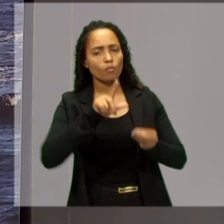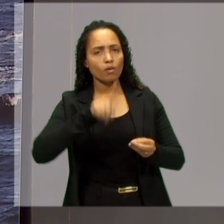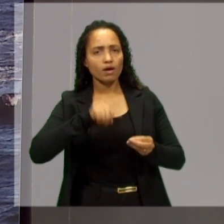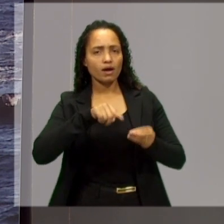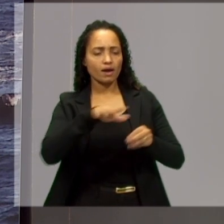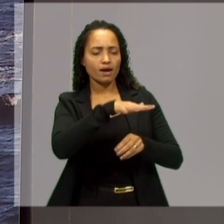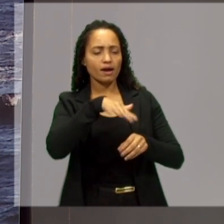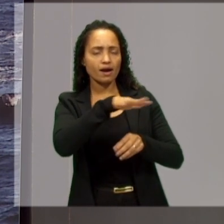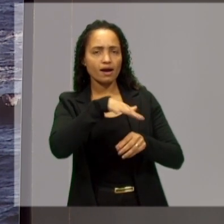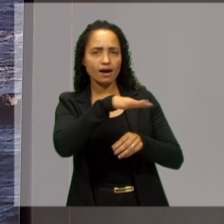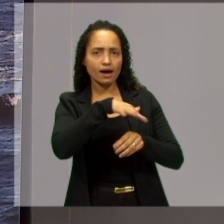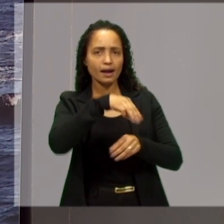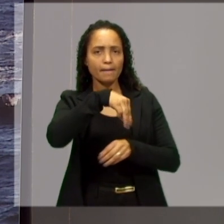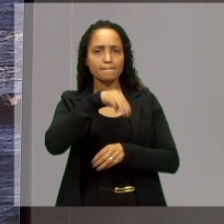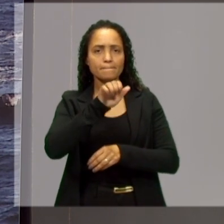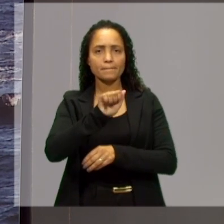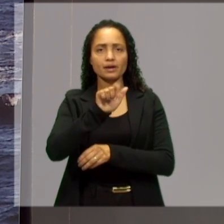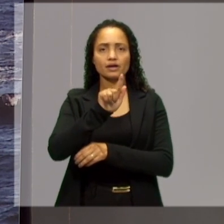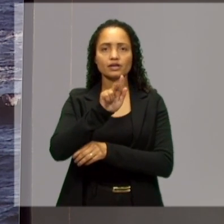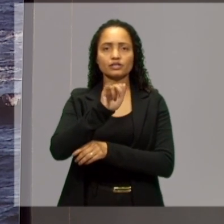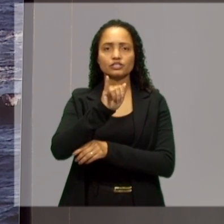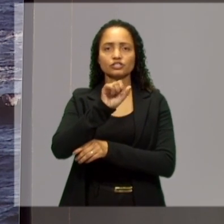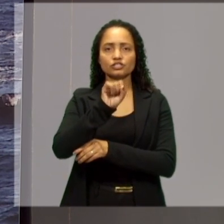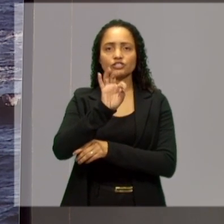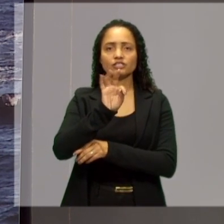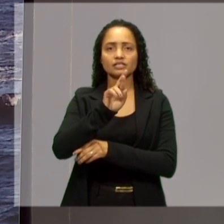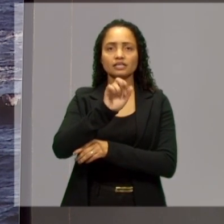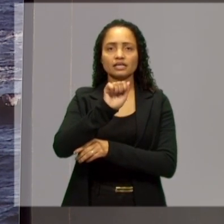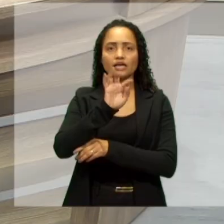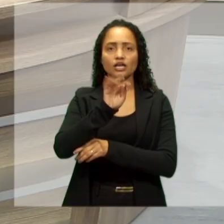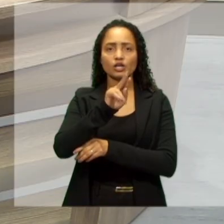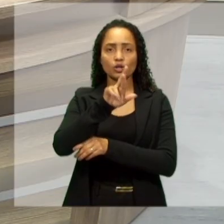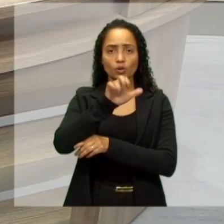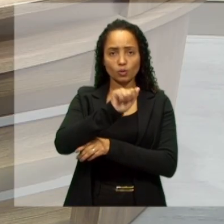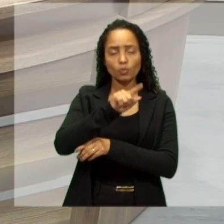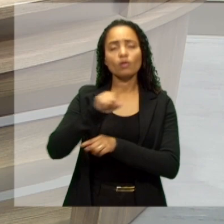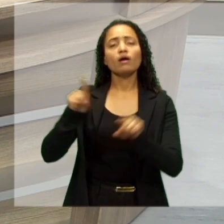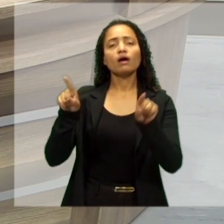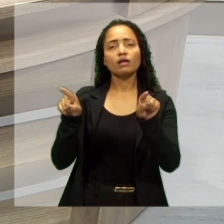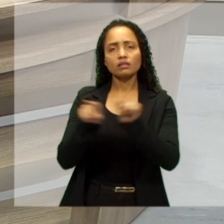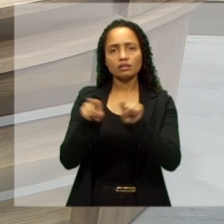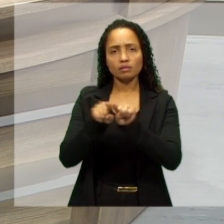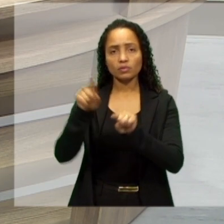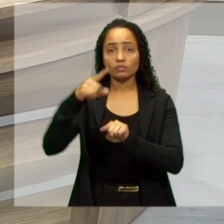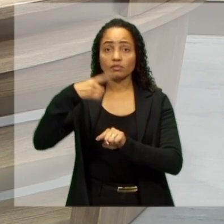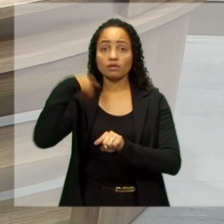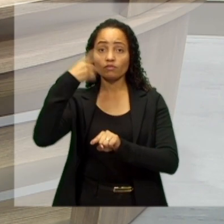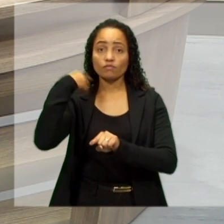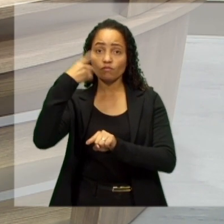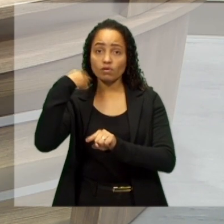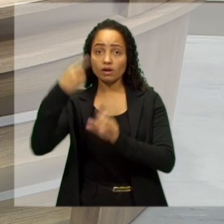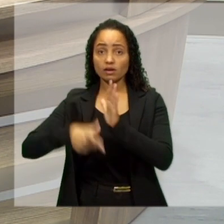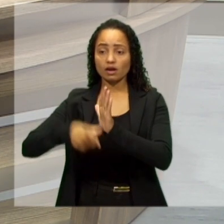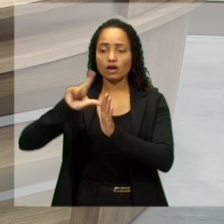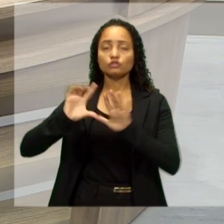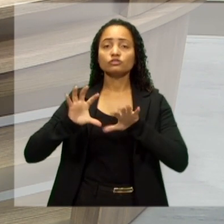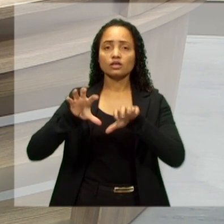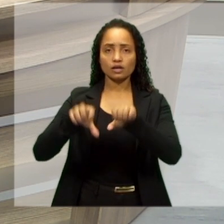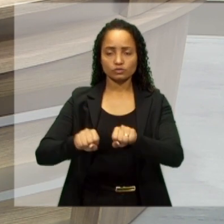e para a promotoria pública, o senhor também teve que advogar durante algum tempo antes de assumir um